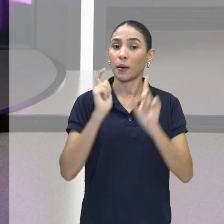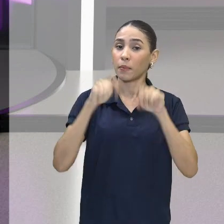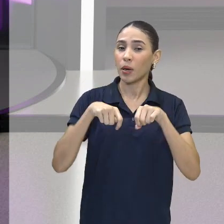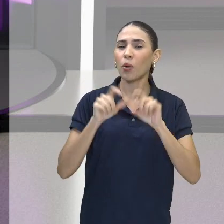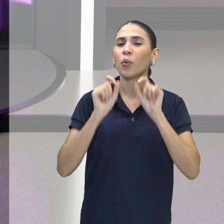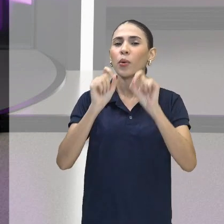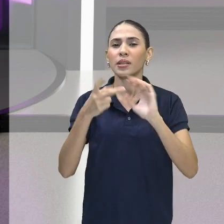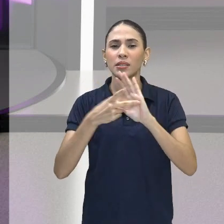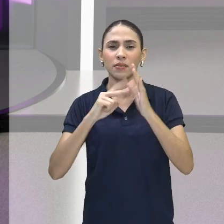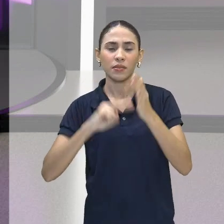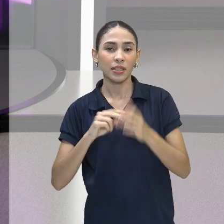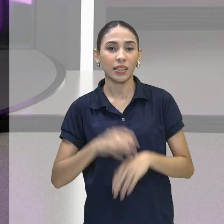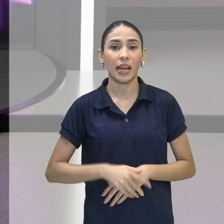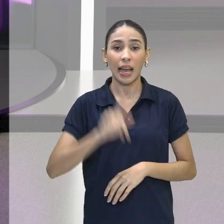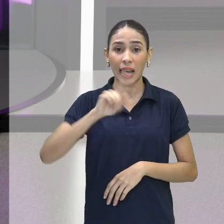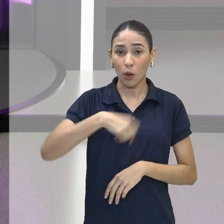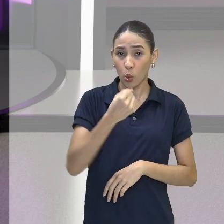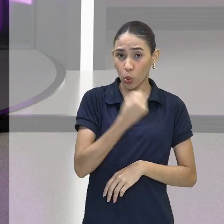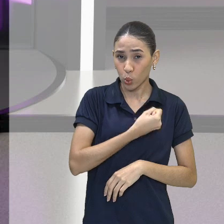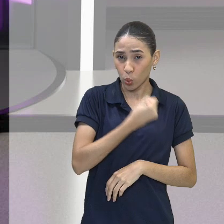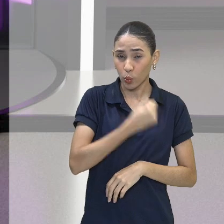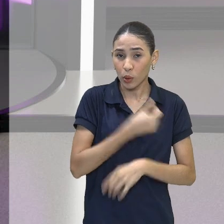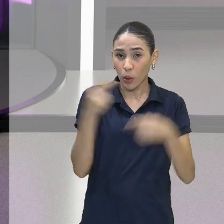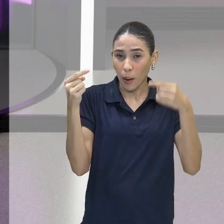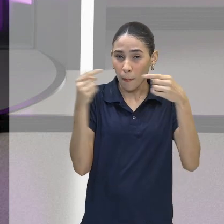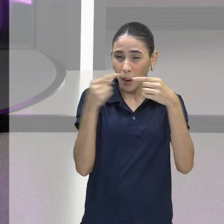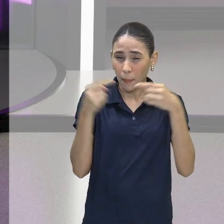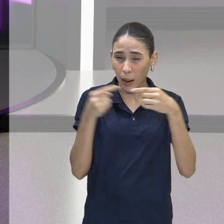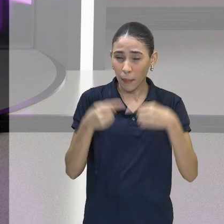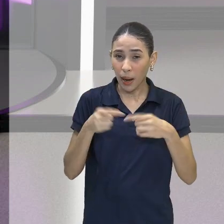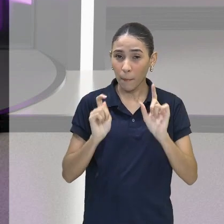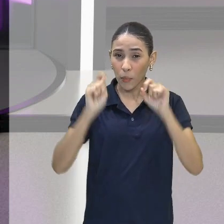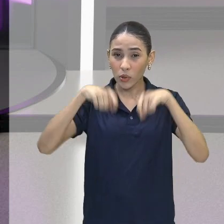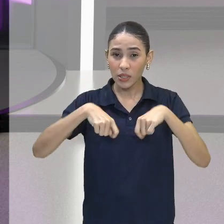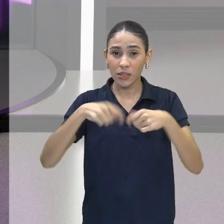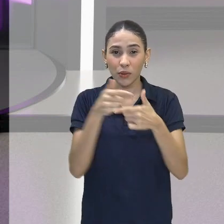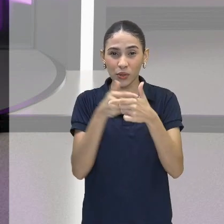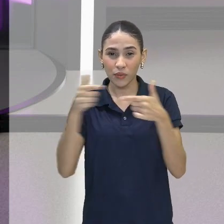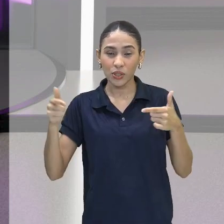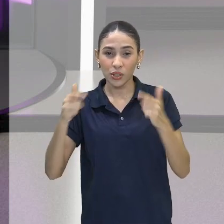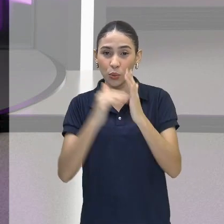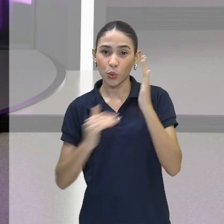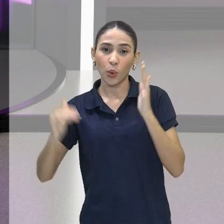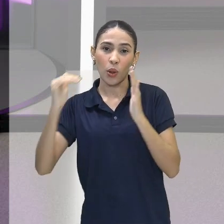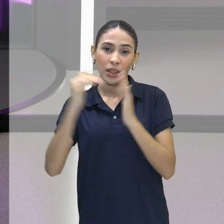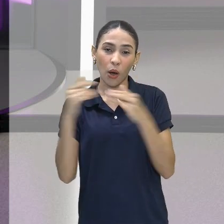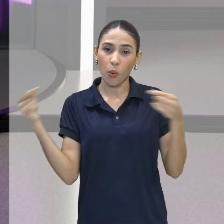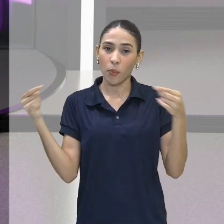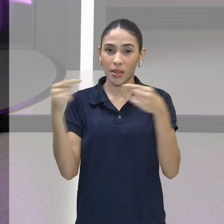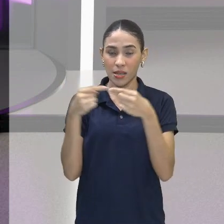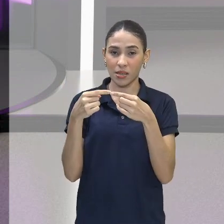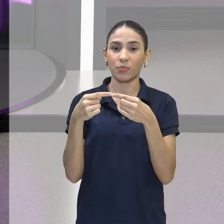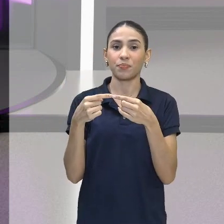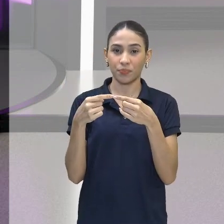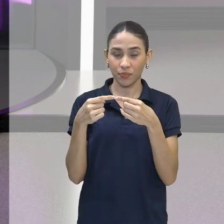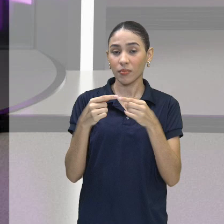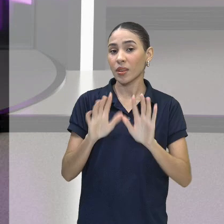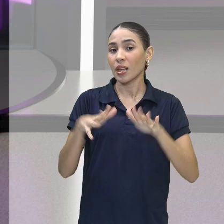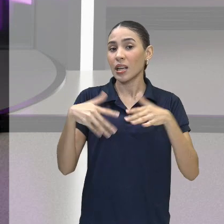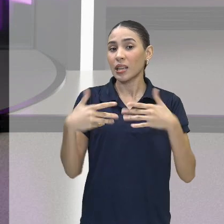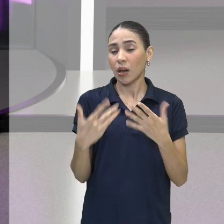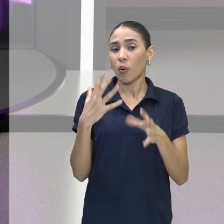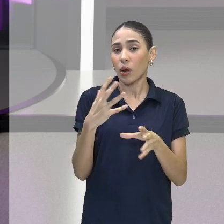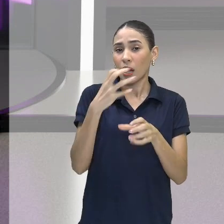probabilidade? Vai ser o número de combinações possíveis dividido pelo total de combinações. Então, para calcular